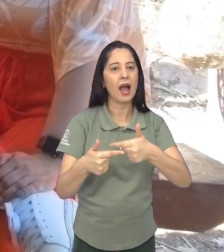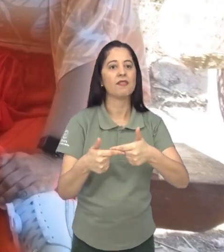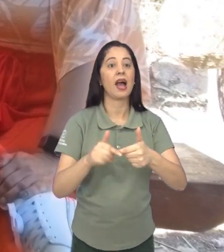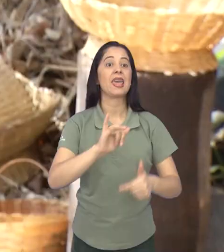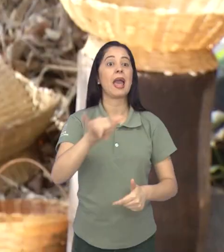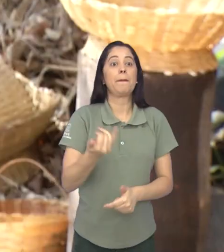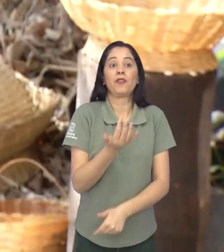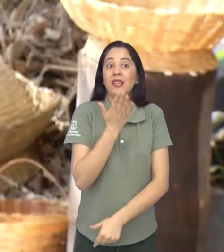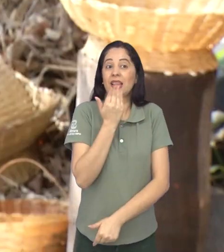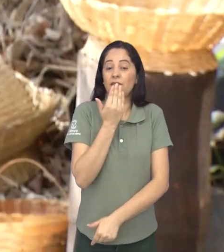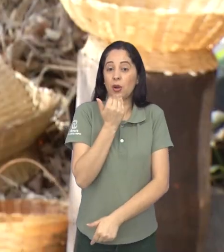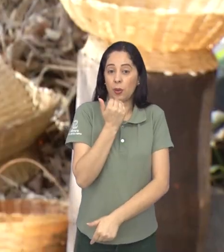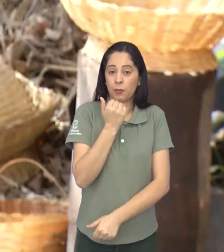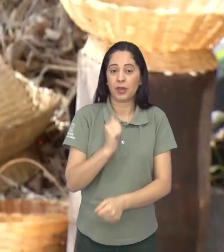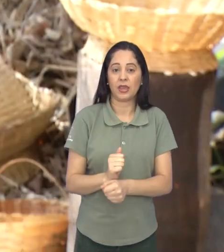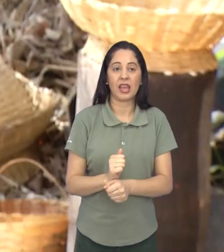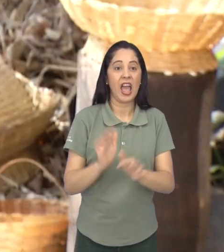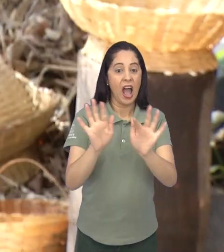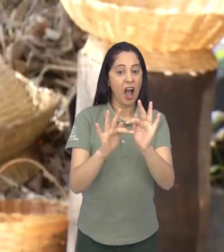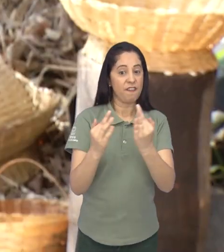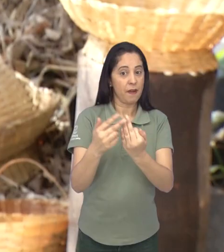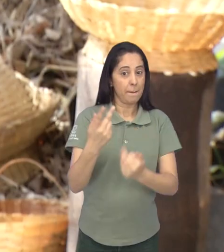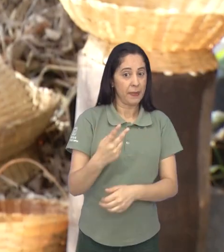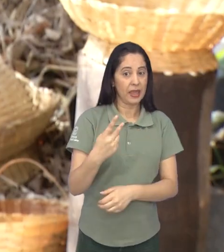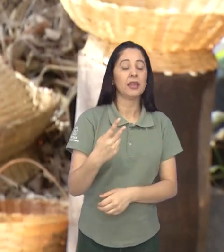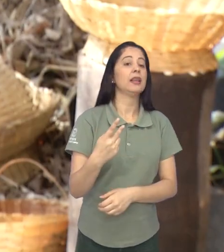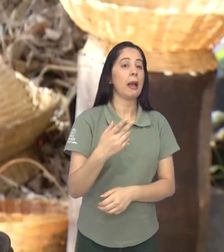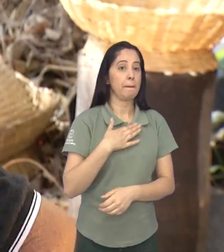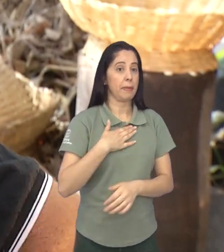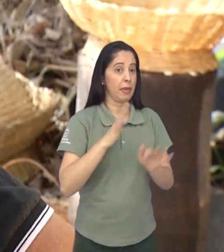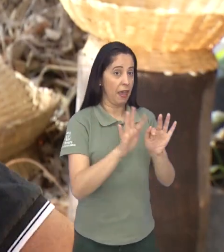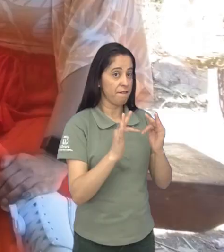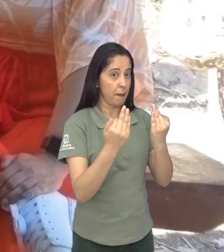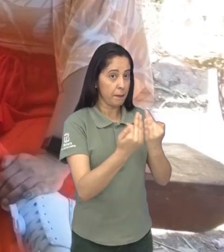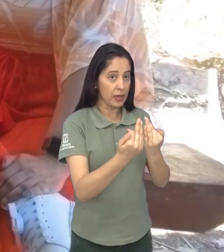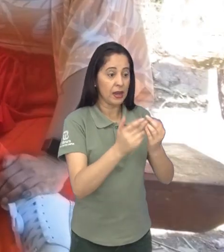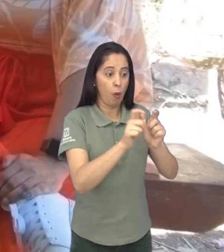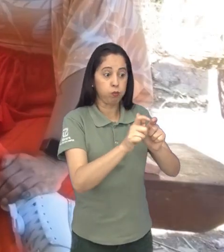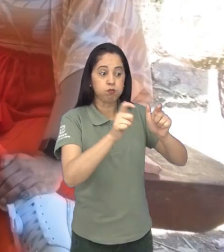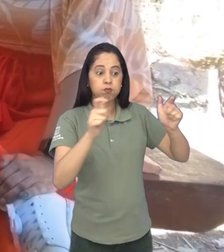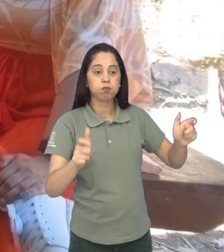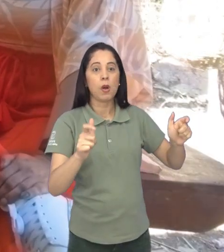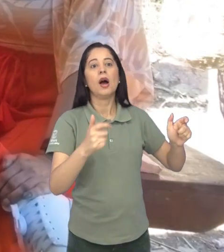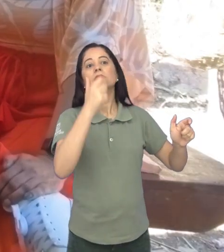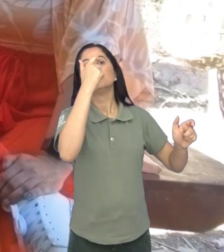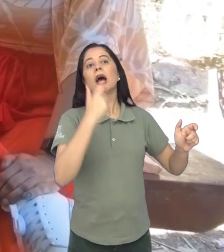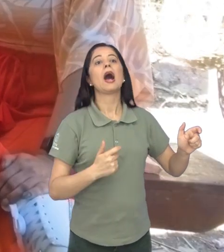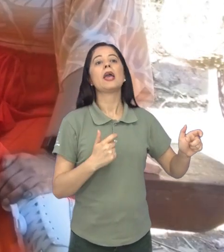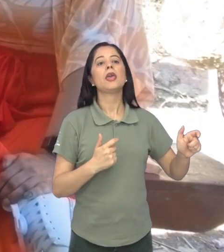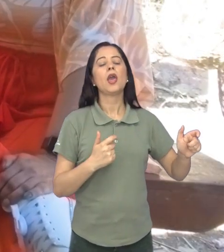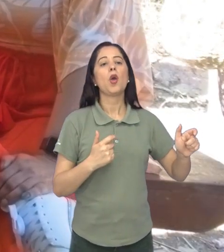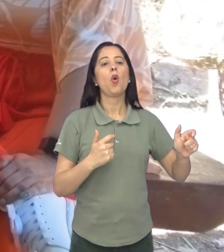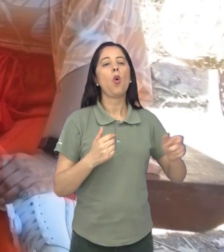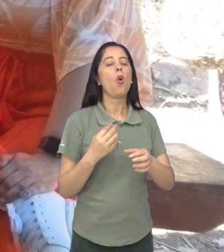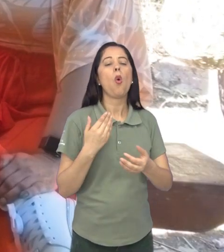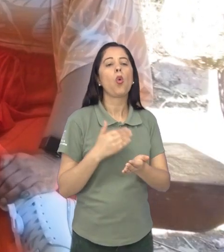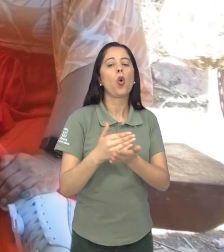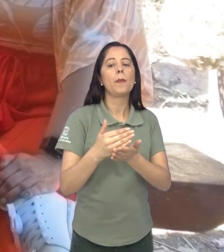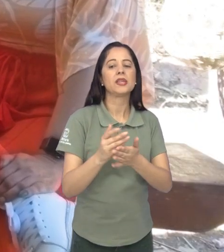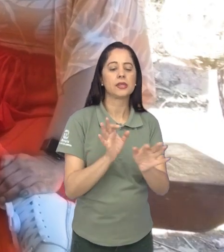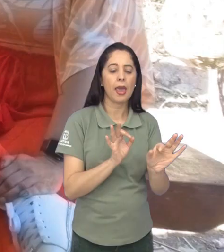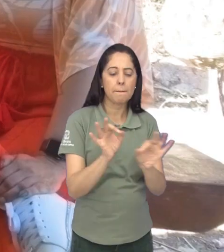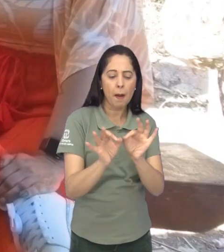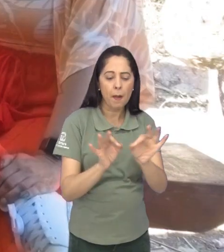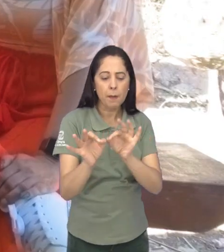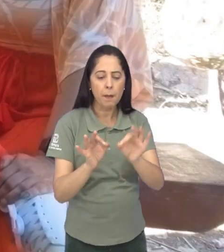trabalhava e almoçava. Como é uma família muito grande, aquilo ajudava. E aí comecei a produzir, ganhar,